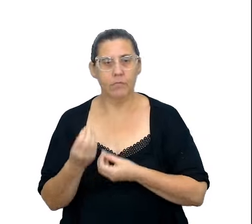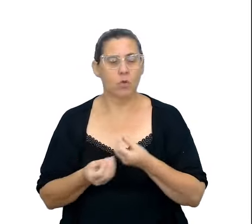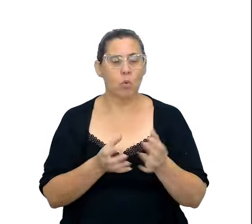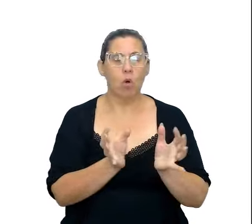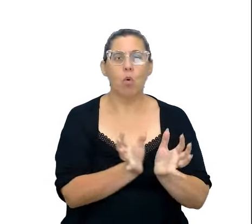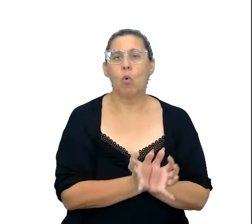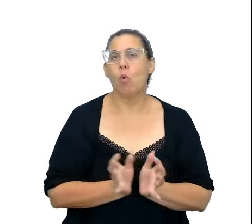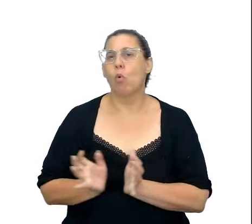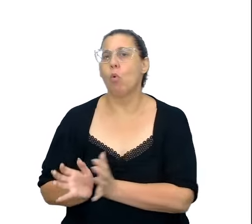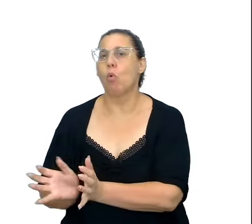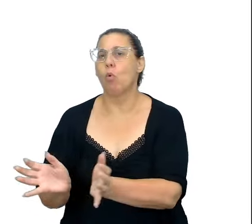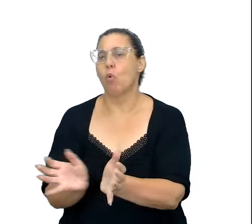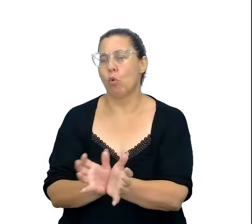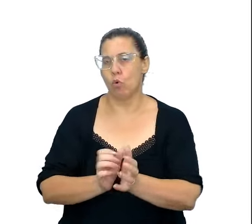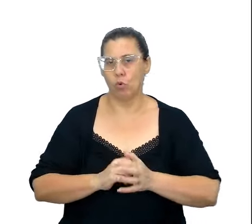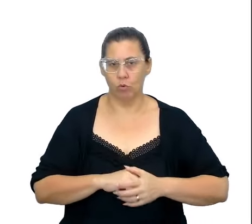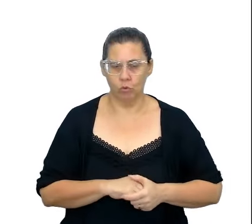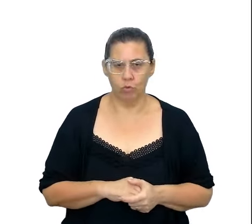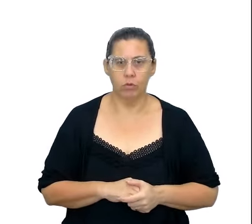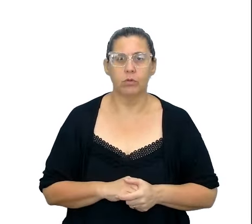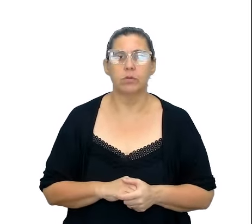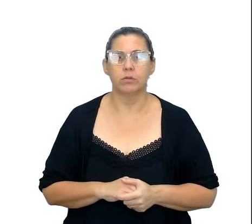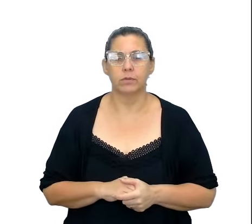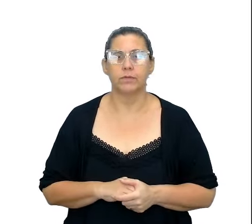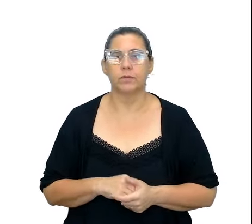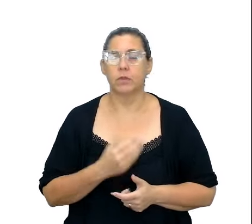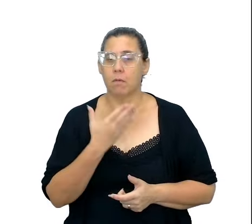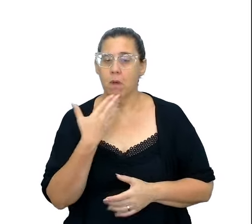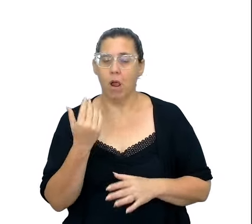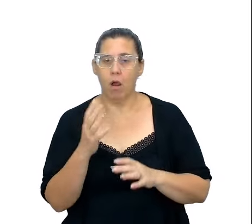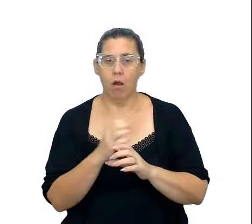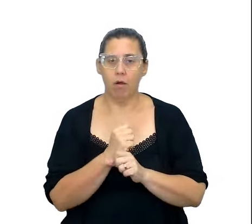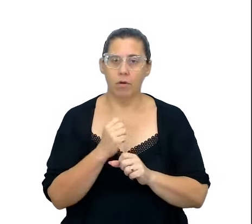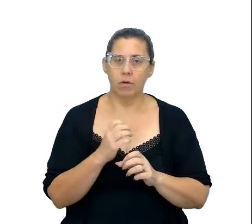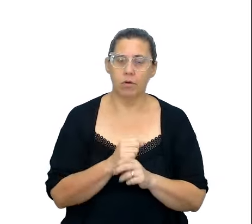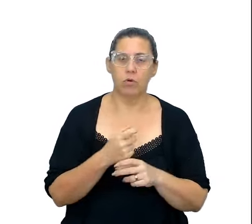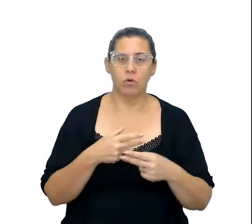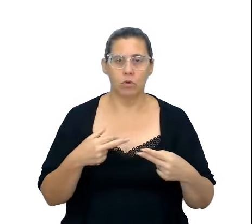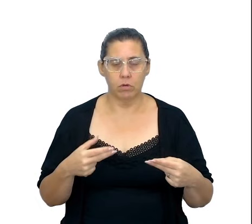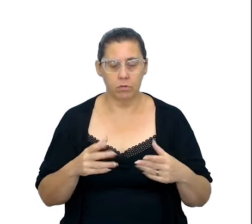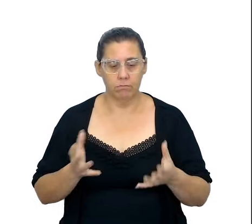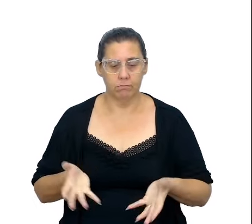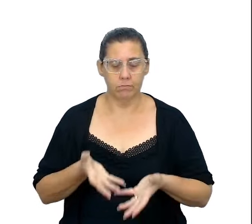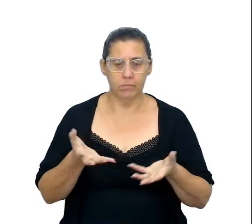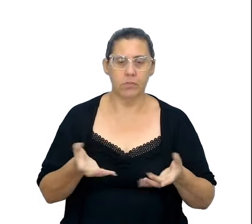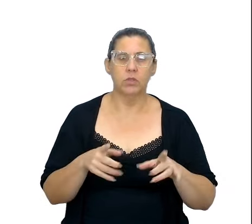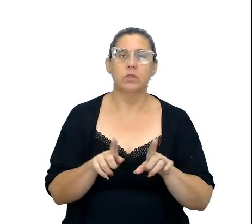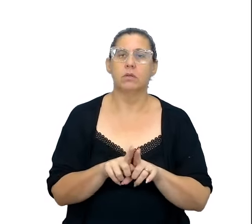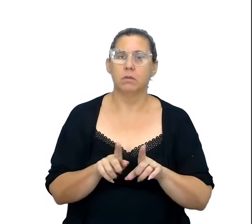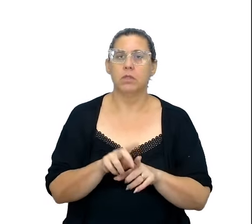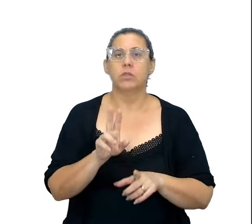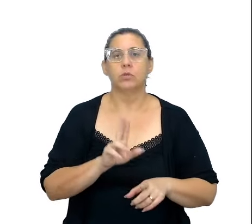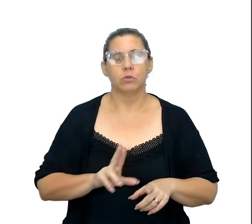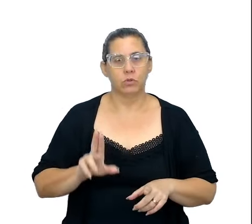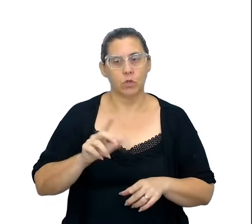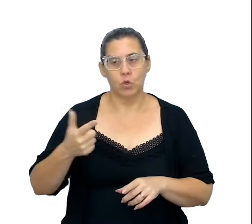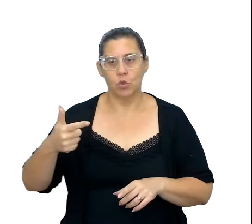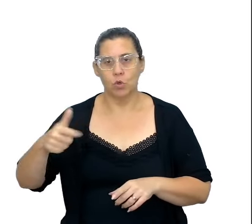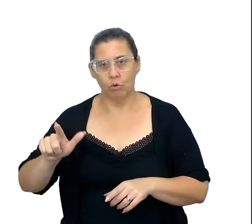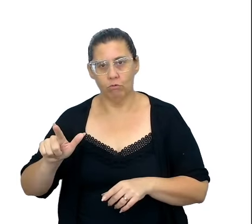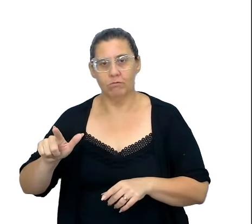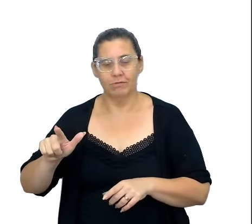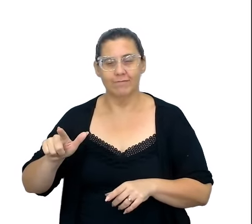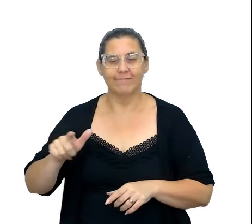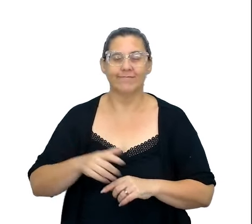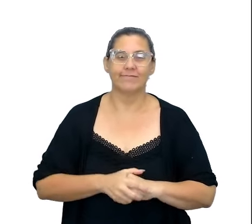turmas, talvez, dê para trabalhar com melhor resultado, pode ser que seja no 7º ano, também pode ser utilizado em outros